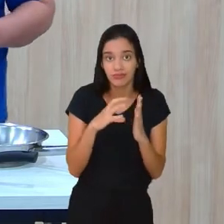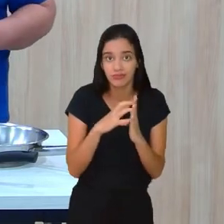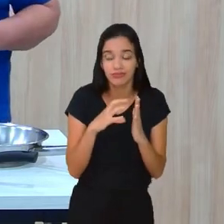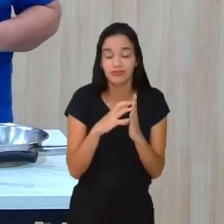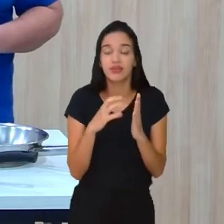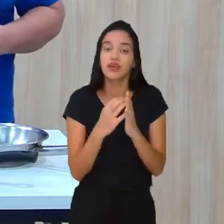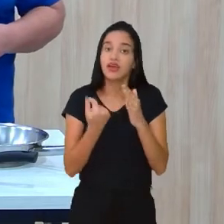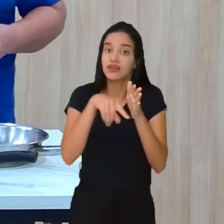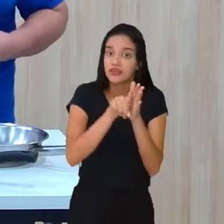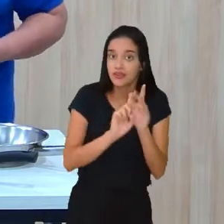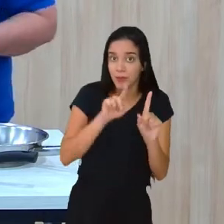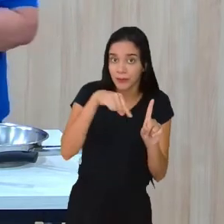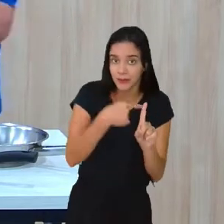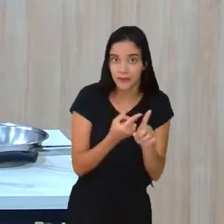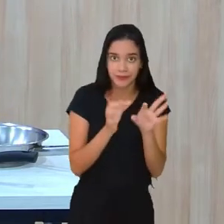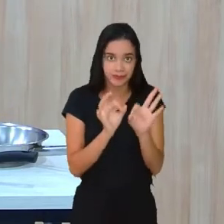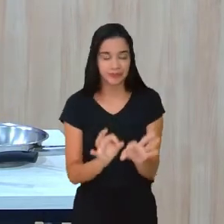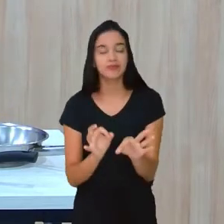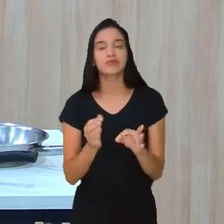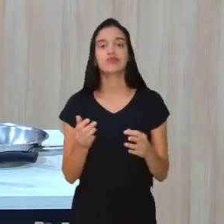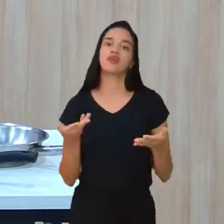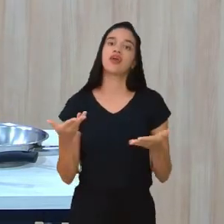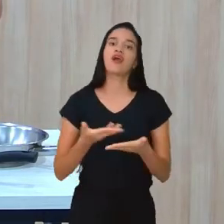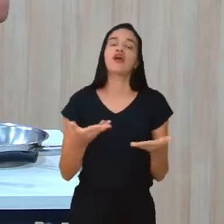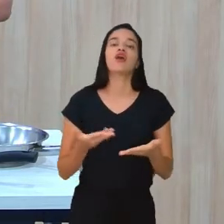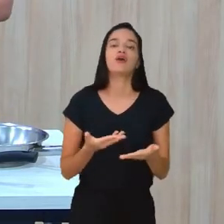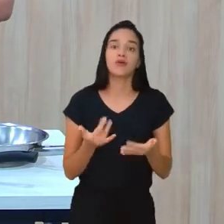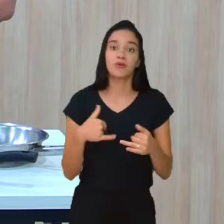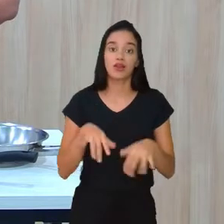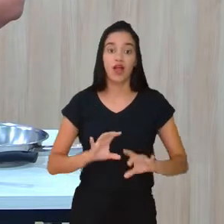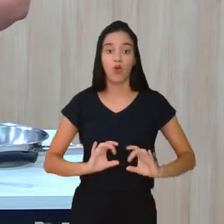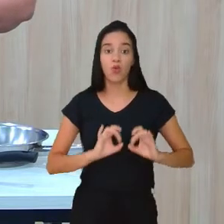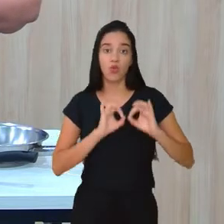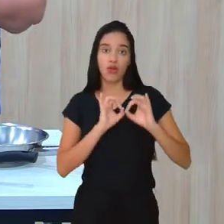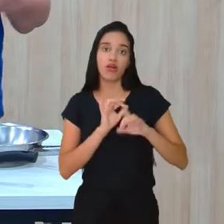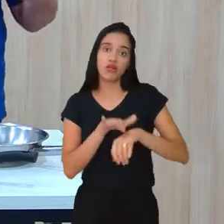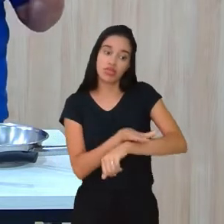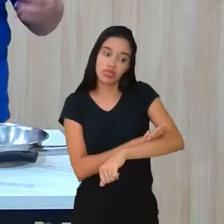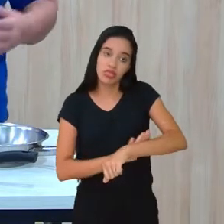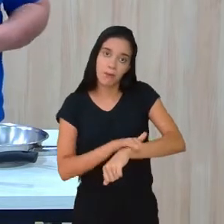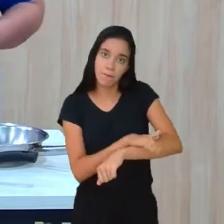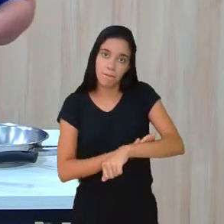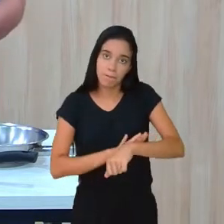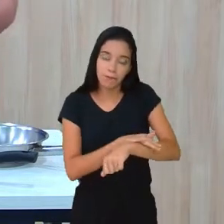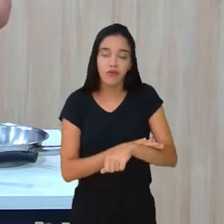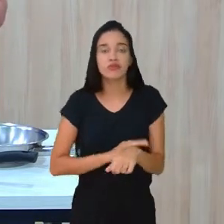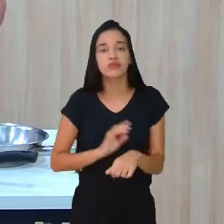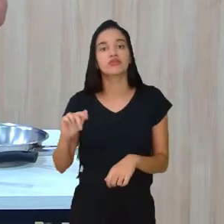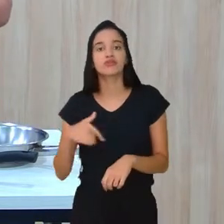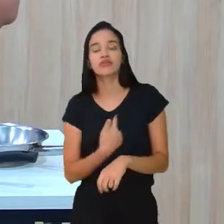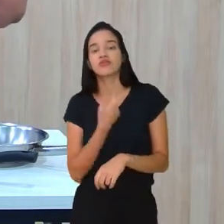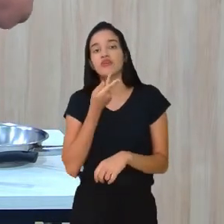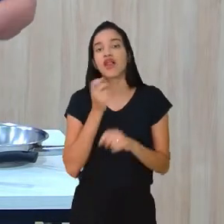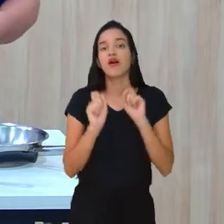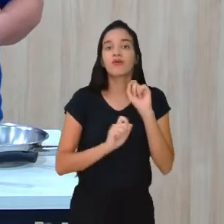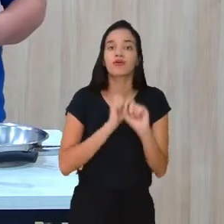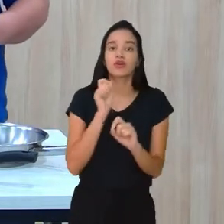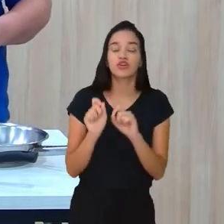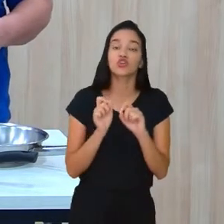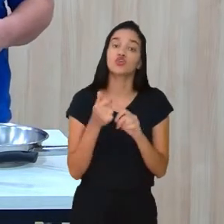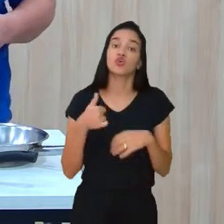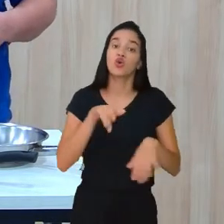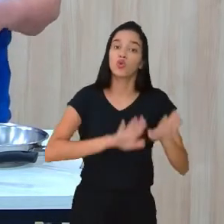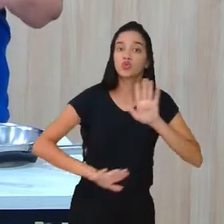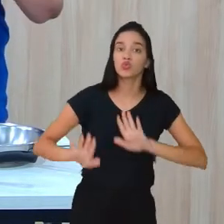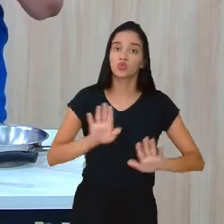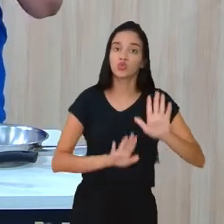esse diagnóstico positivo. E em relação aí ao câncer de pele, né, aí a gente vai falar em relação aí aos cuidados que nós